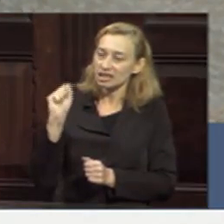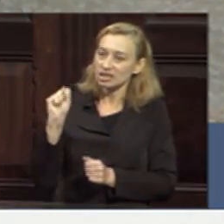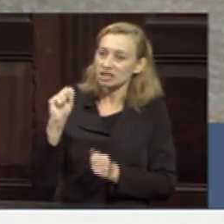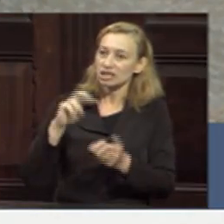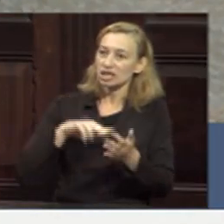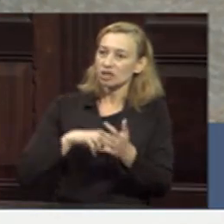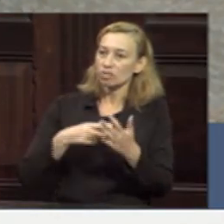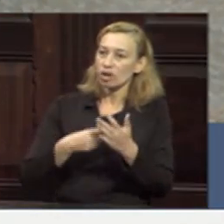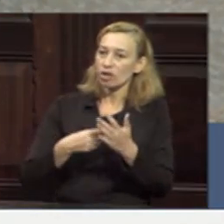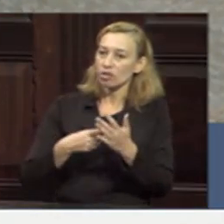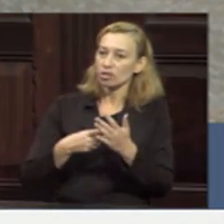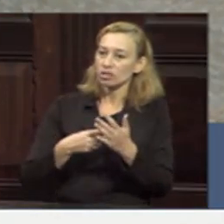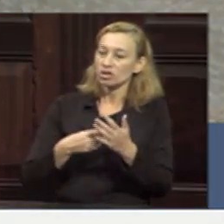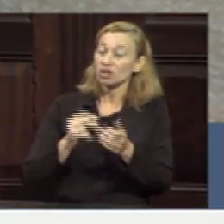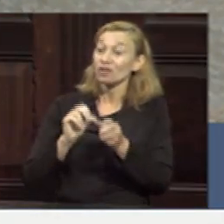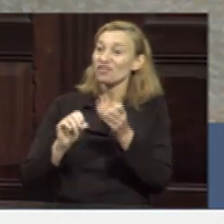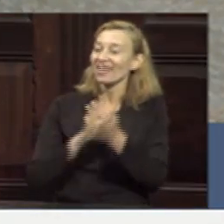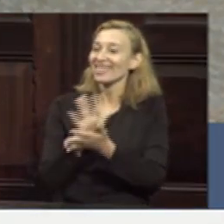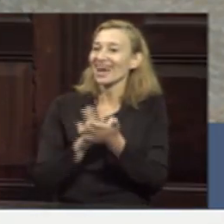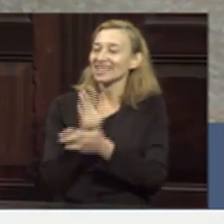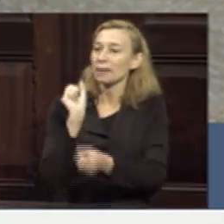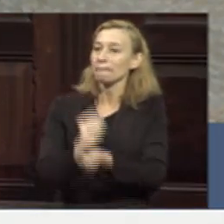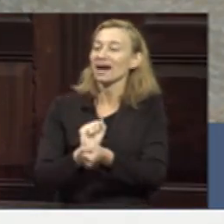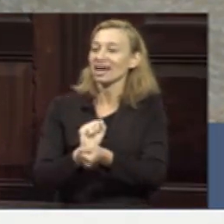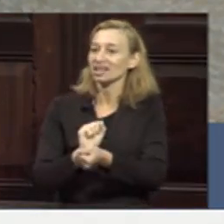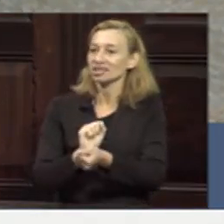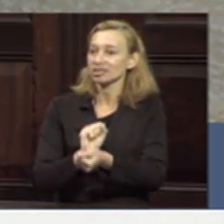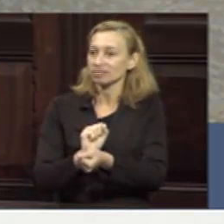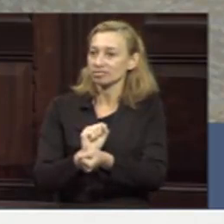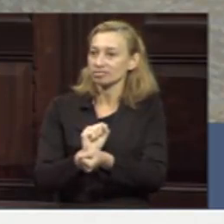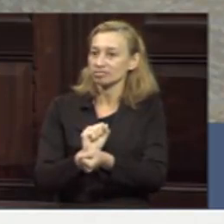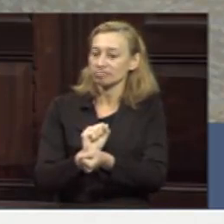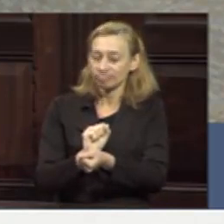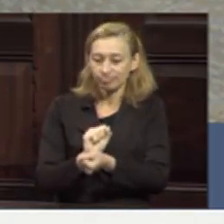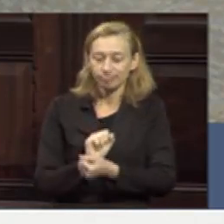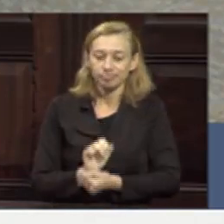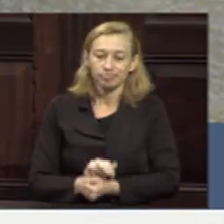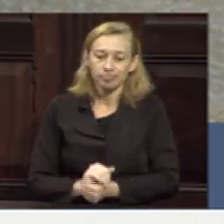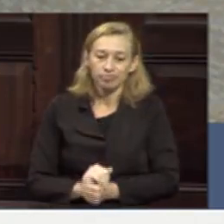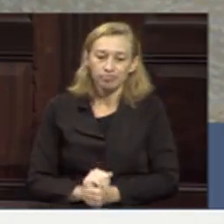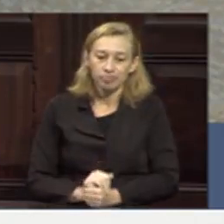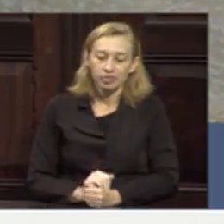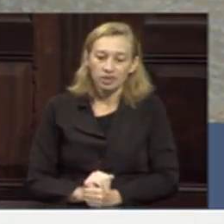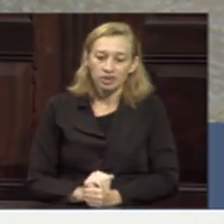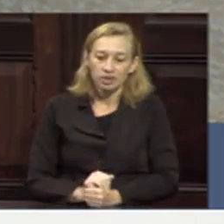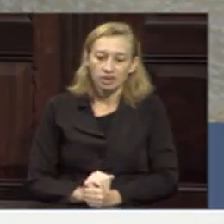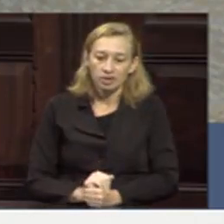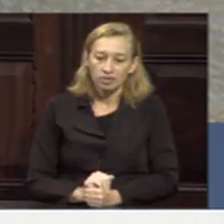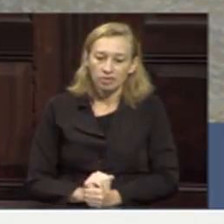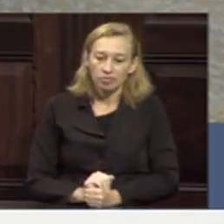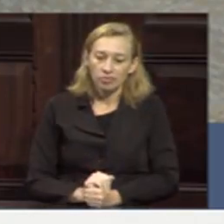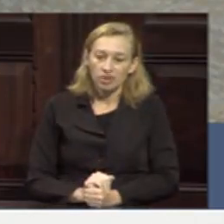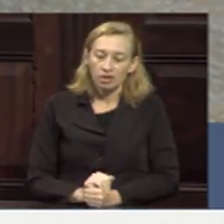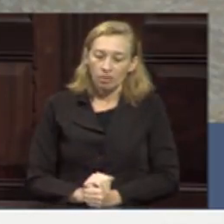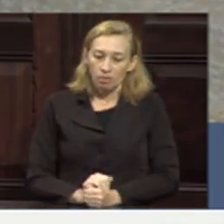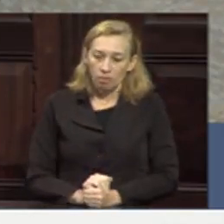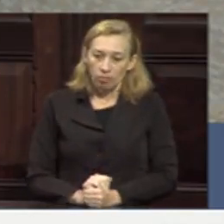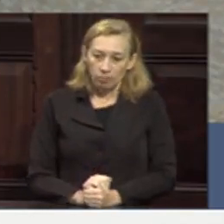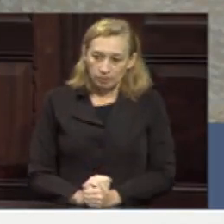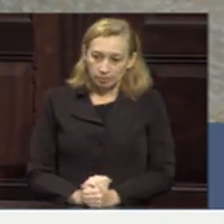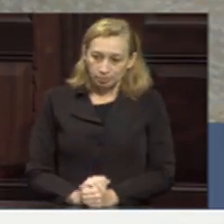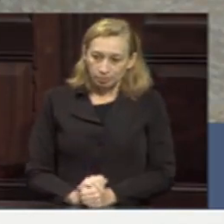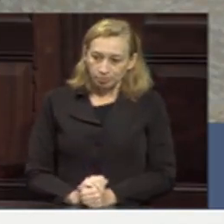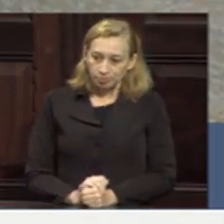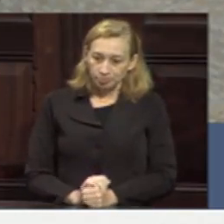Guerra Junqueiro é um poeta português que, por coincidência, nasceu na cidade de Freixo, em